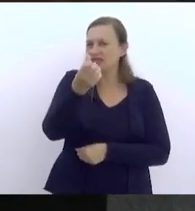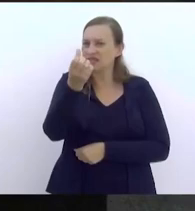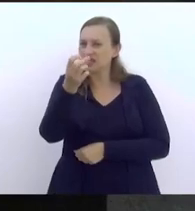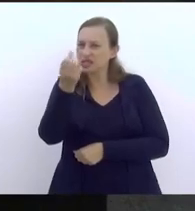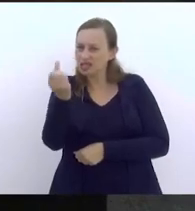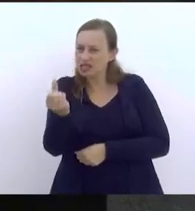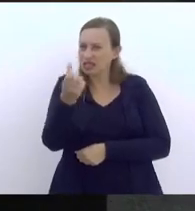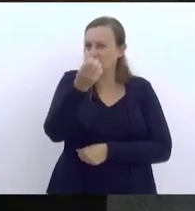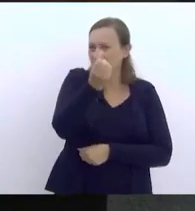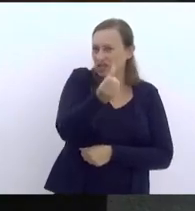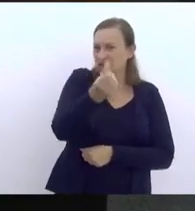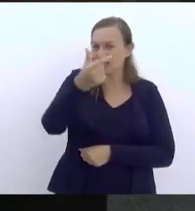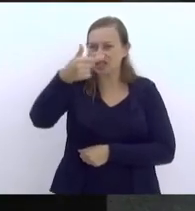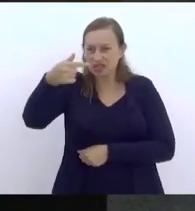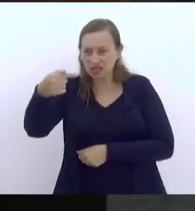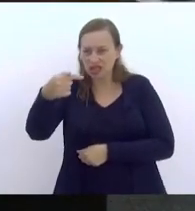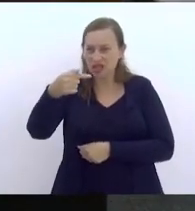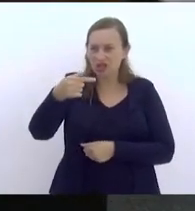66 e 67 da lei número